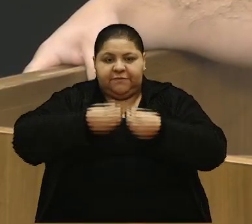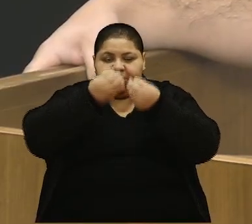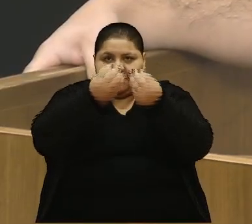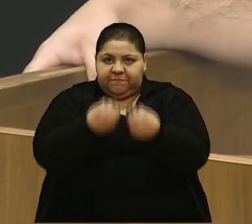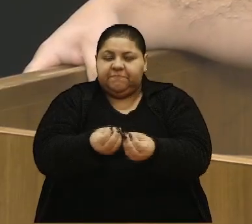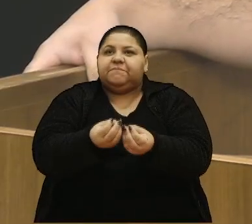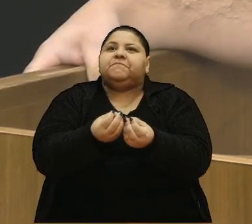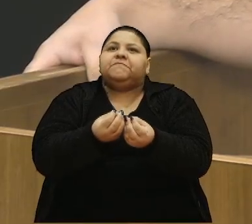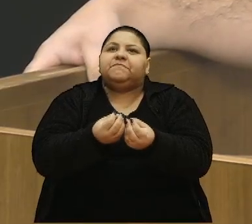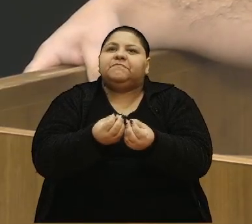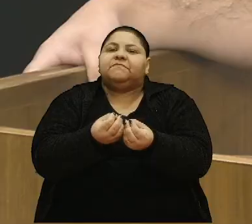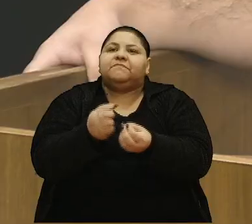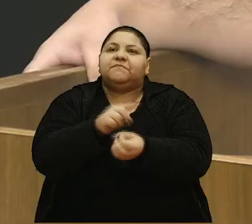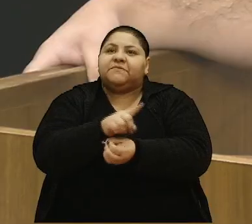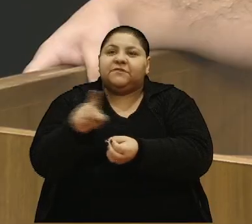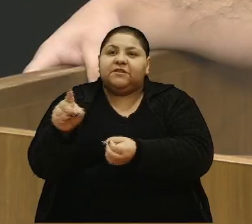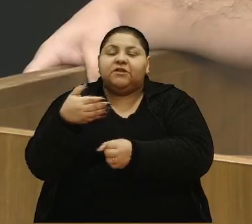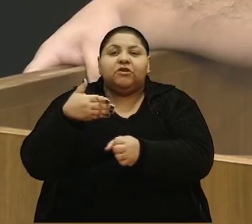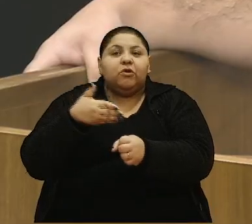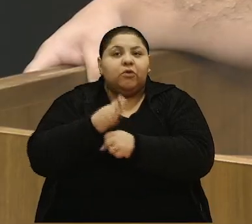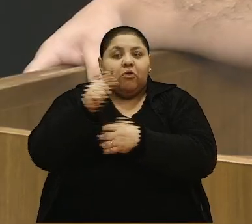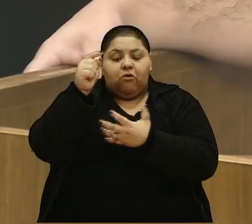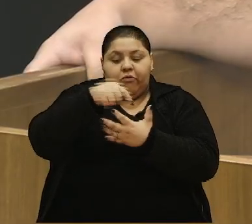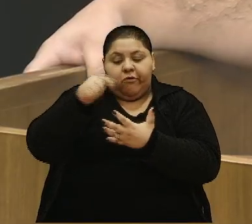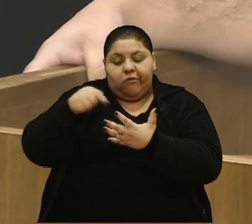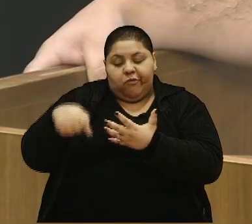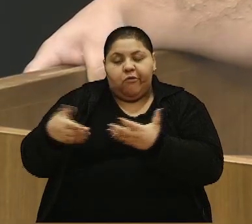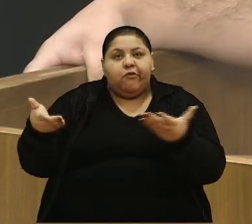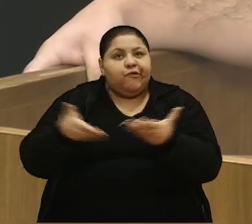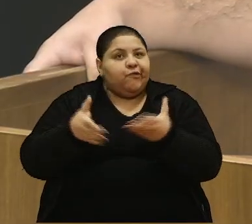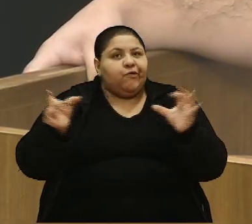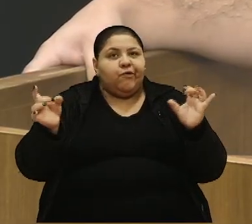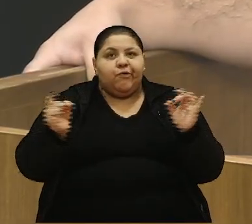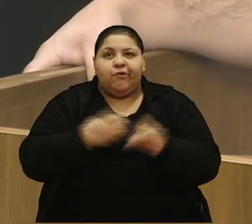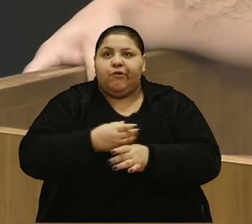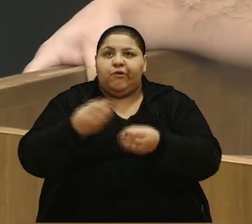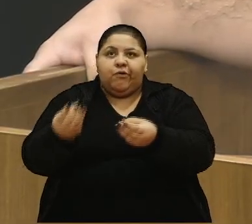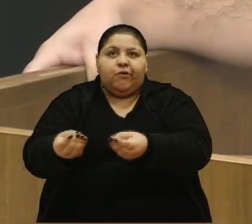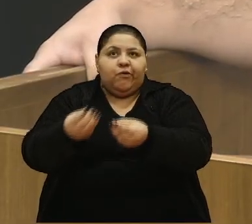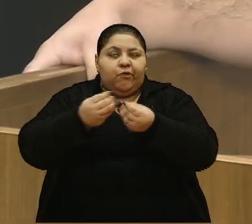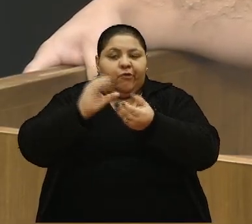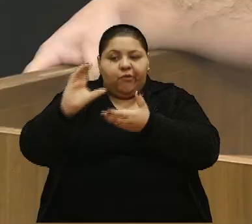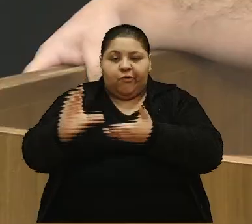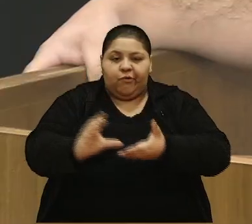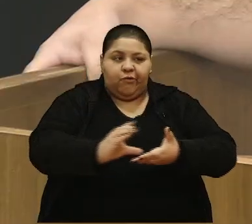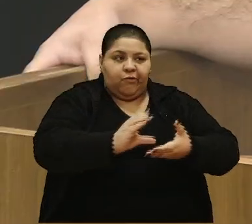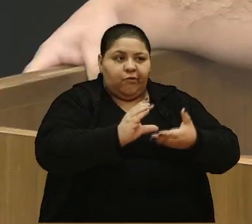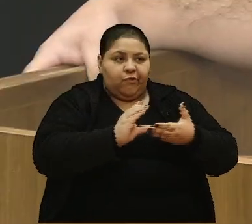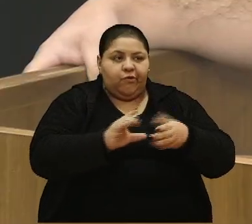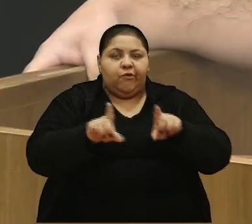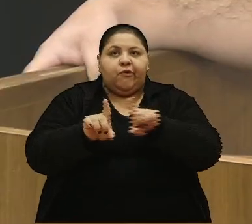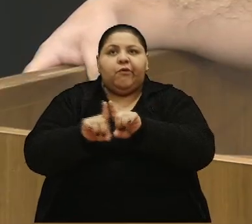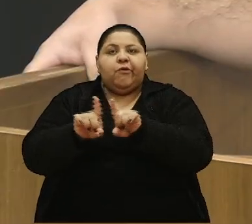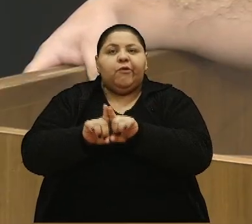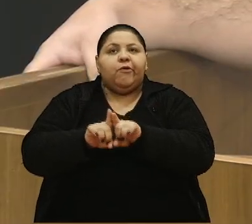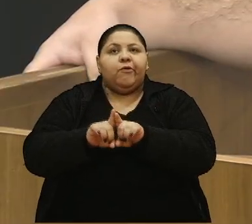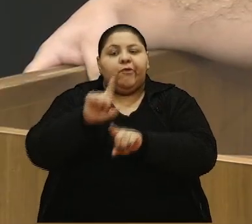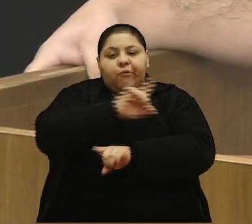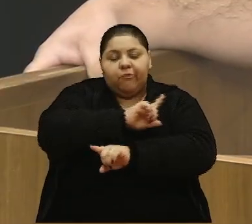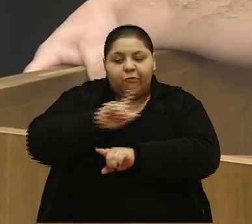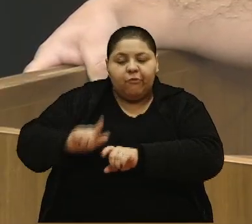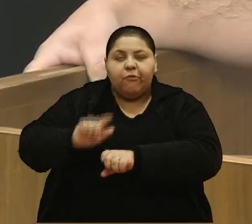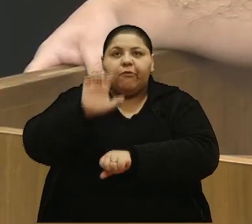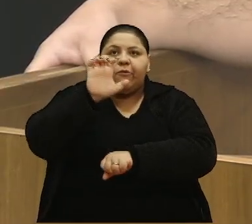vocês, né, que vocês passaram por todos os critérios, vocês estão aptos a receber emendas parlamentares, a receber investimentos do governo do